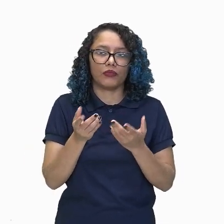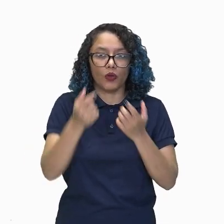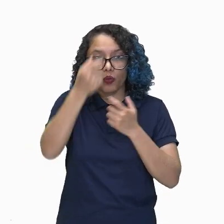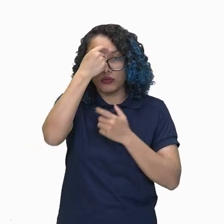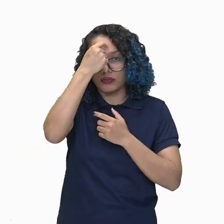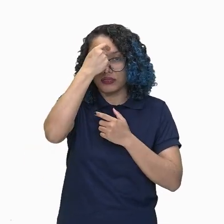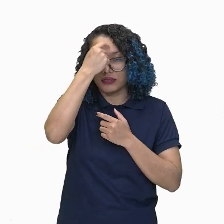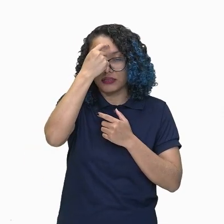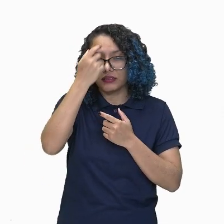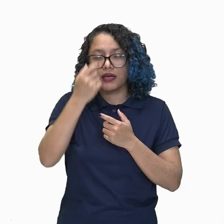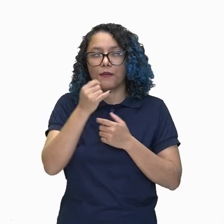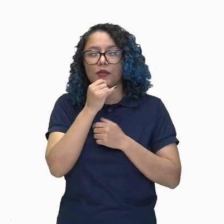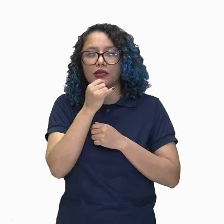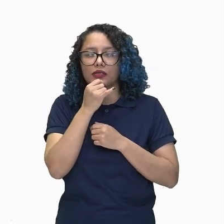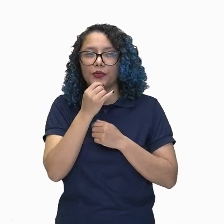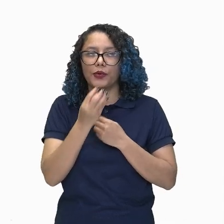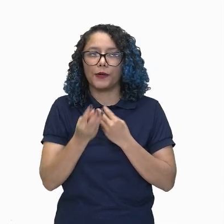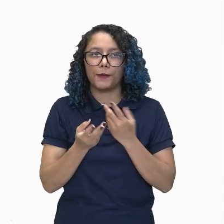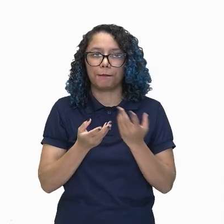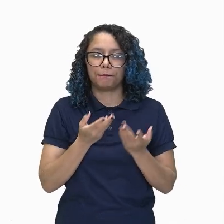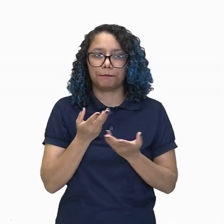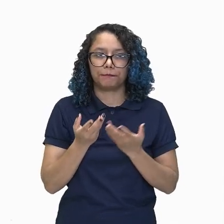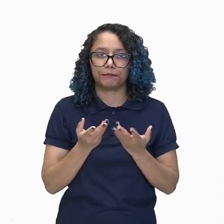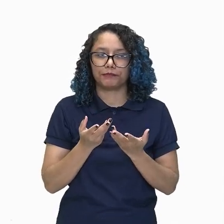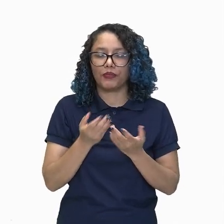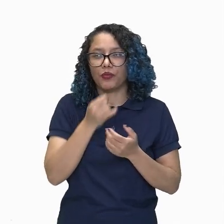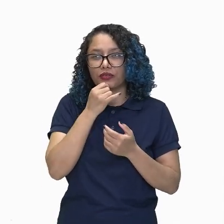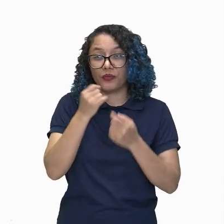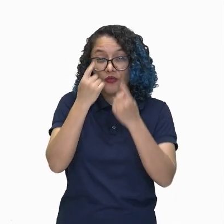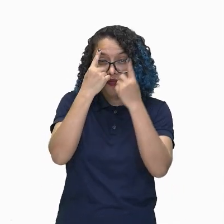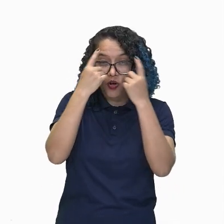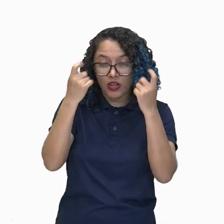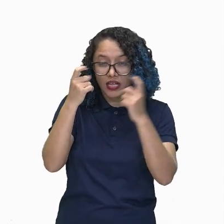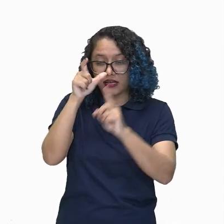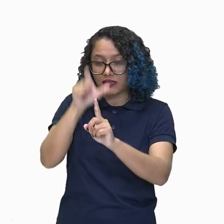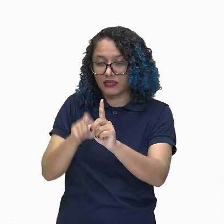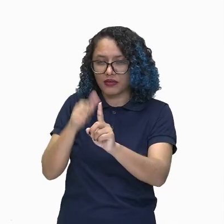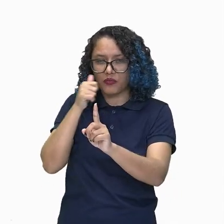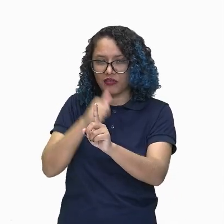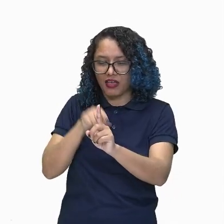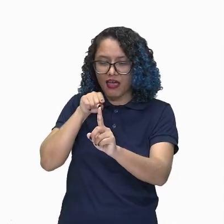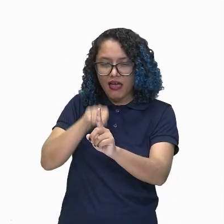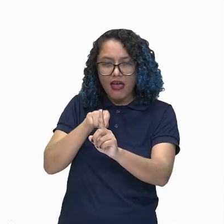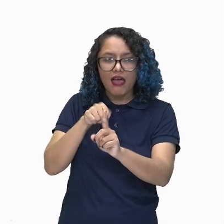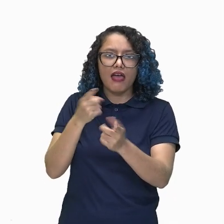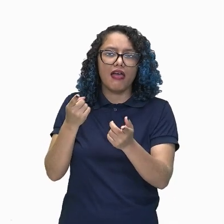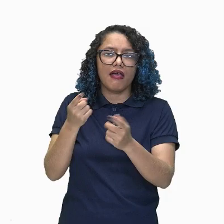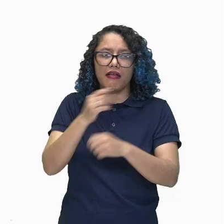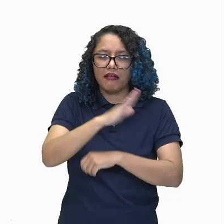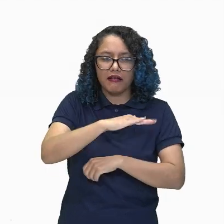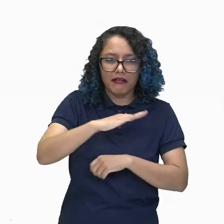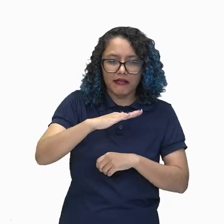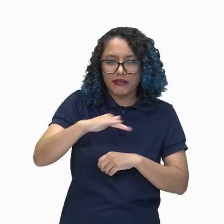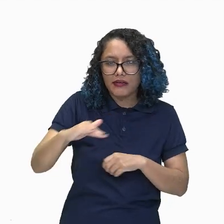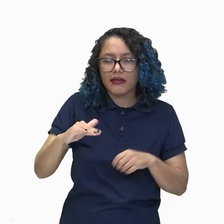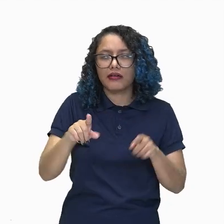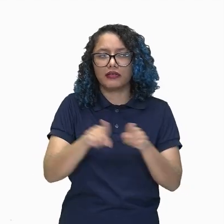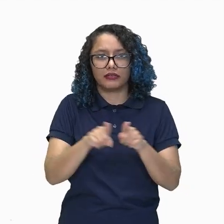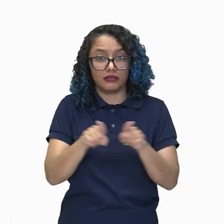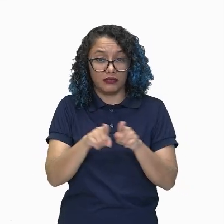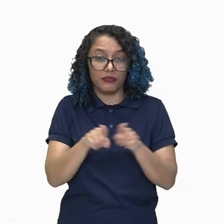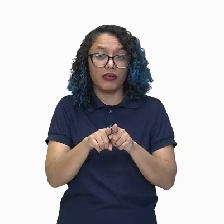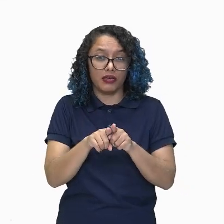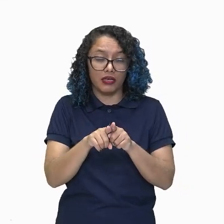conscientização, por exemplo, contra a violência contra a mulher, contra a criança, né?